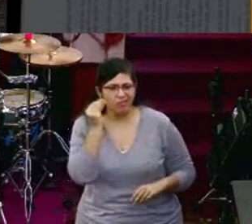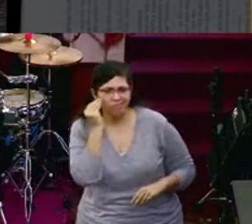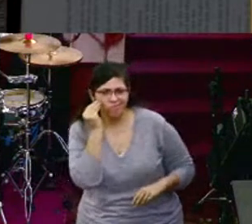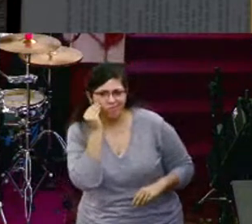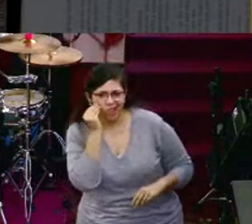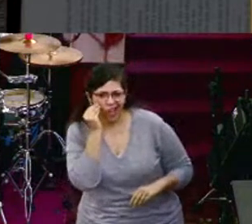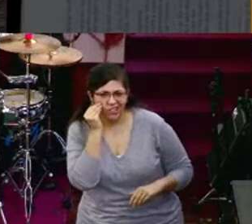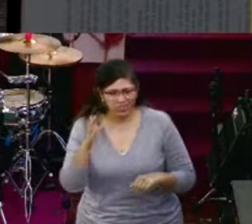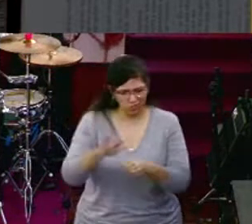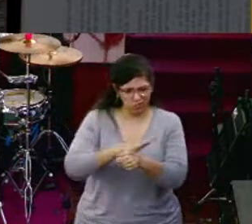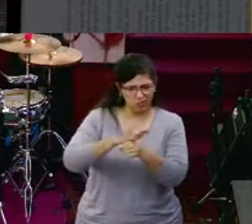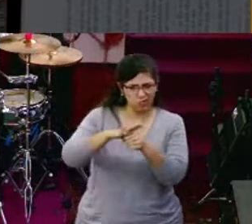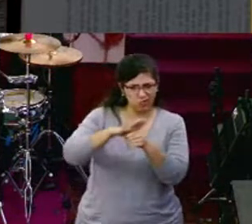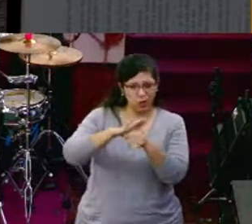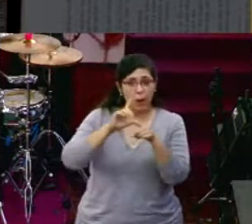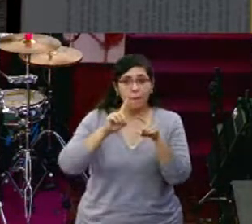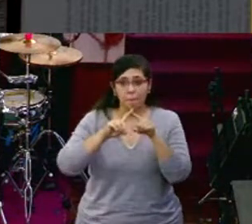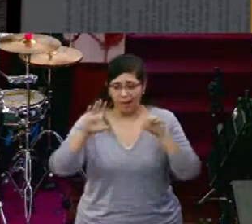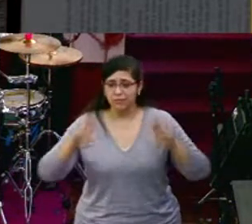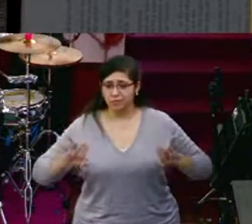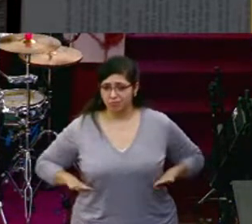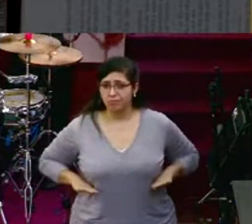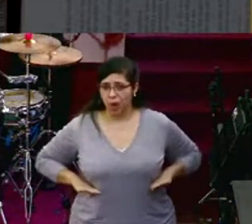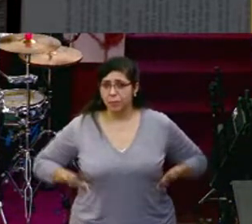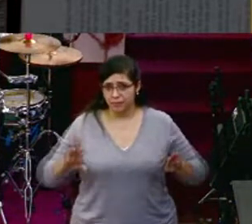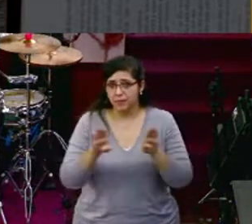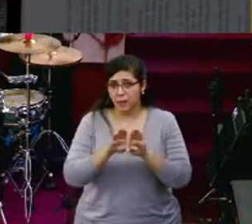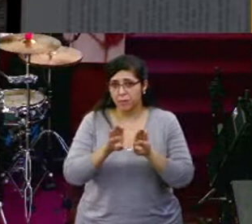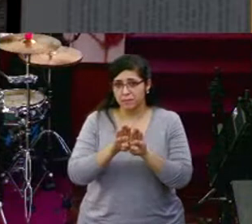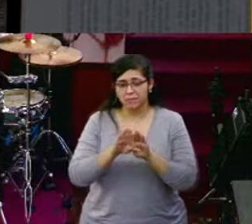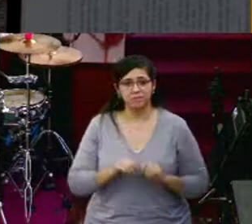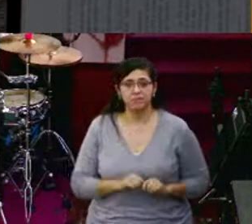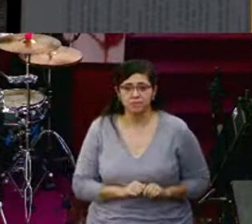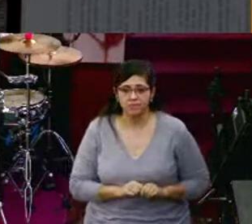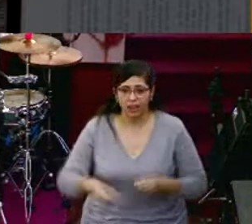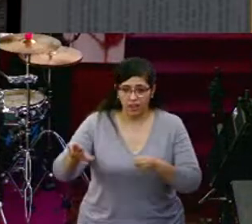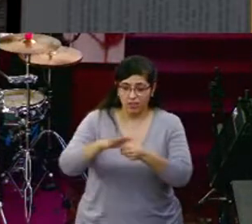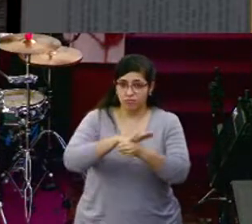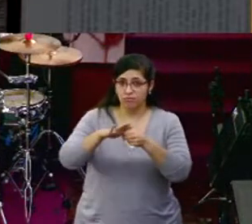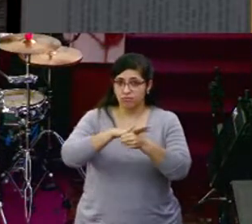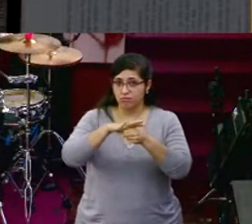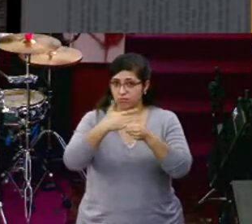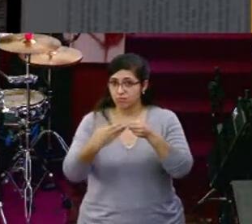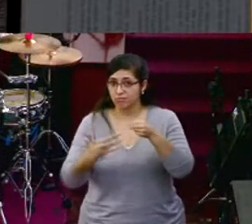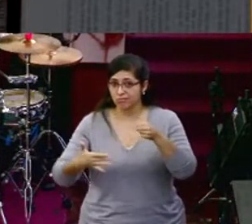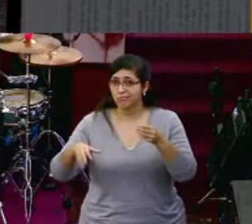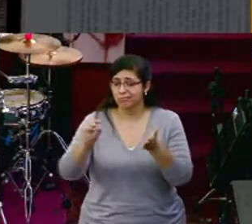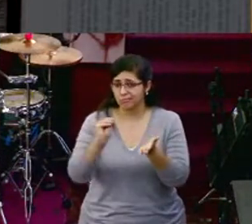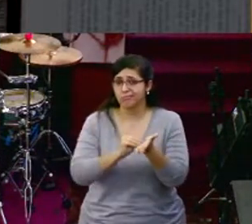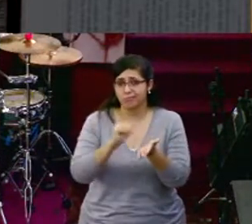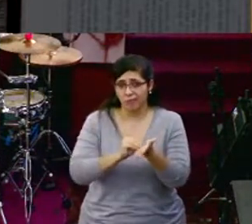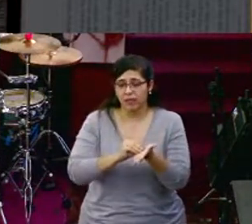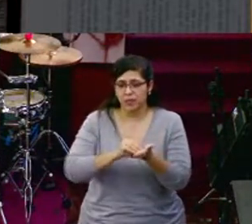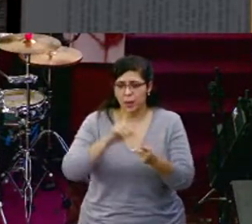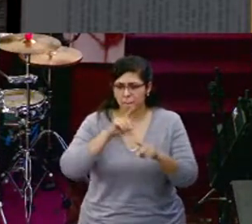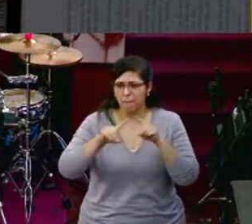de fartura e de fome e assim de abundância como de escassez tudo